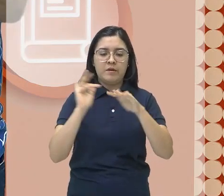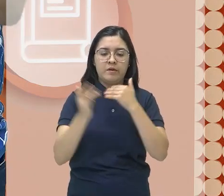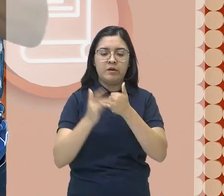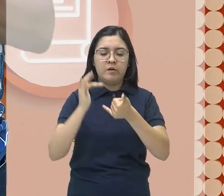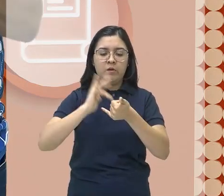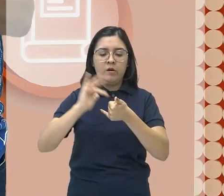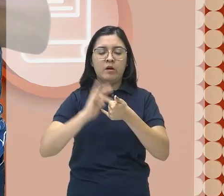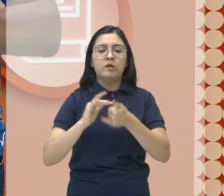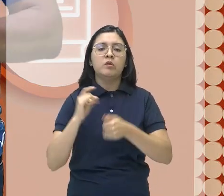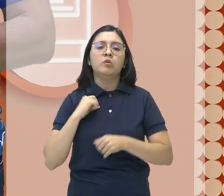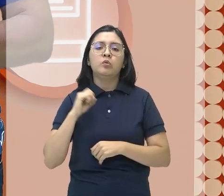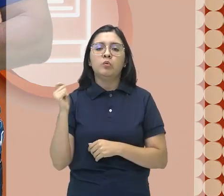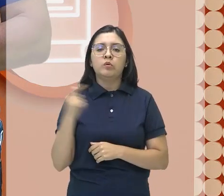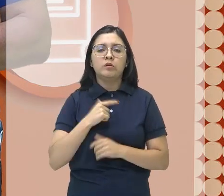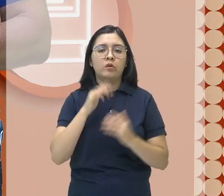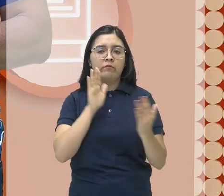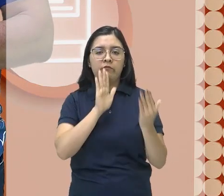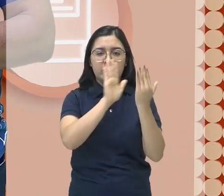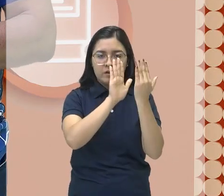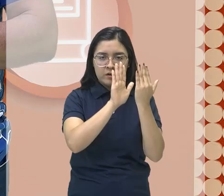eu estou frente a frente com a outra pessoa.